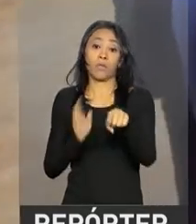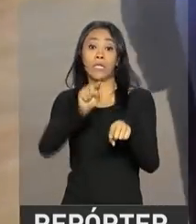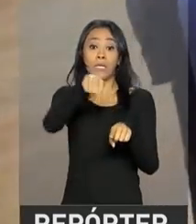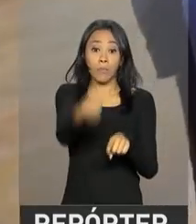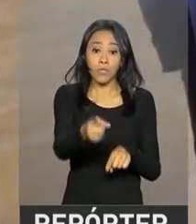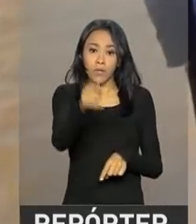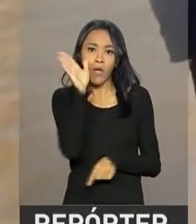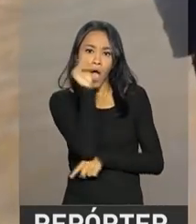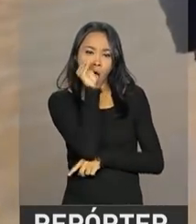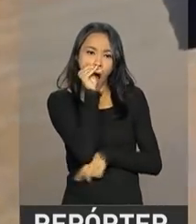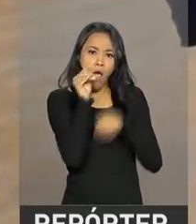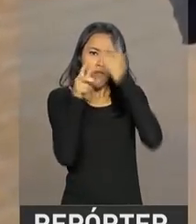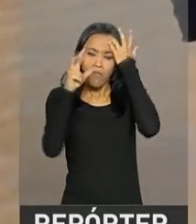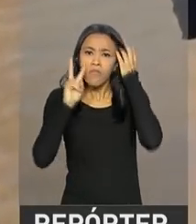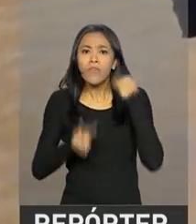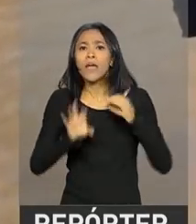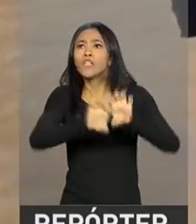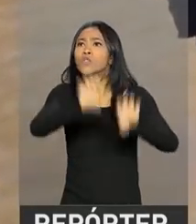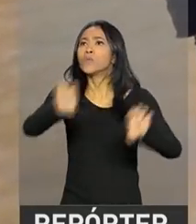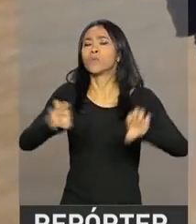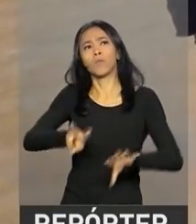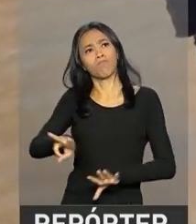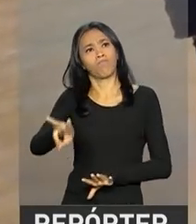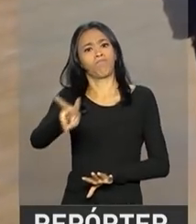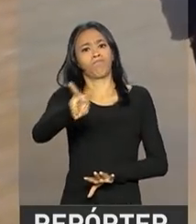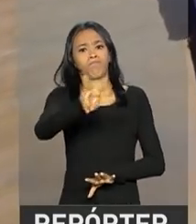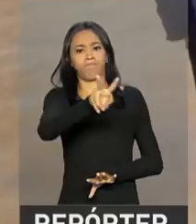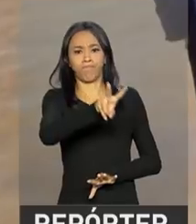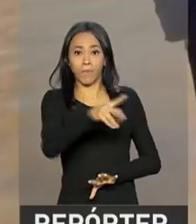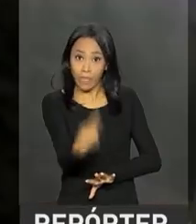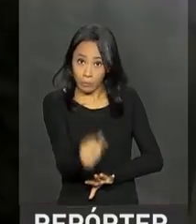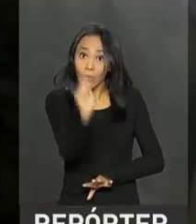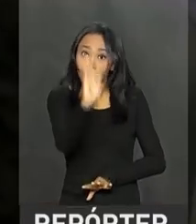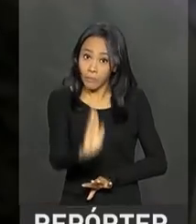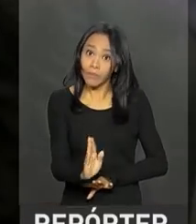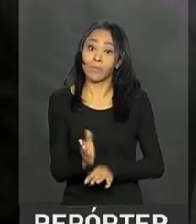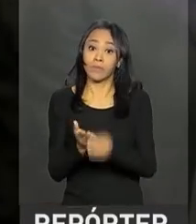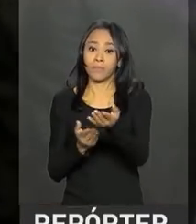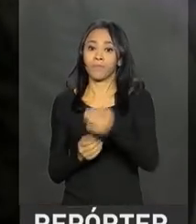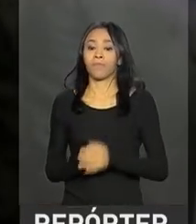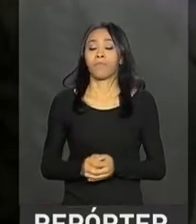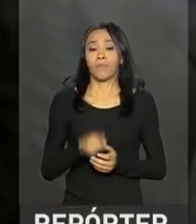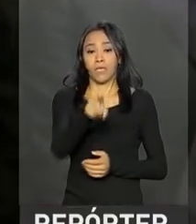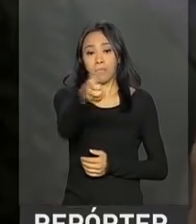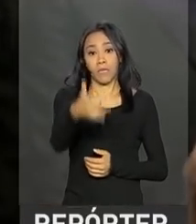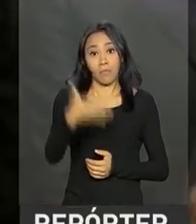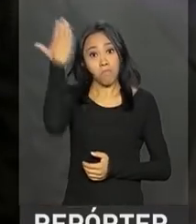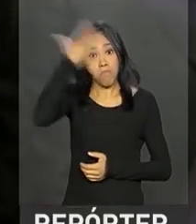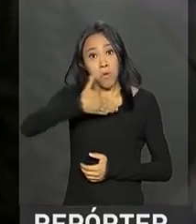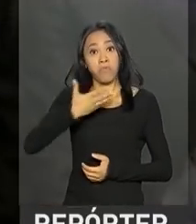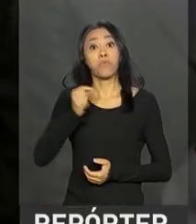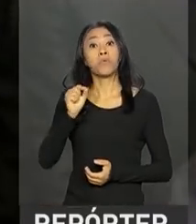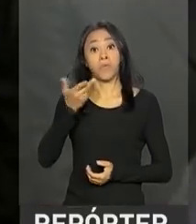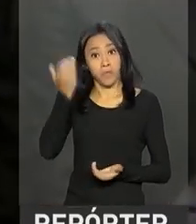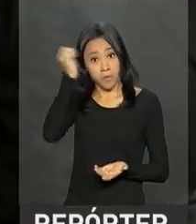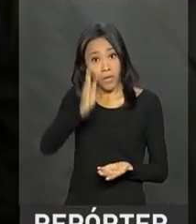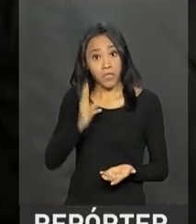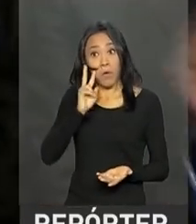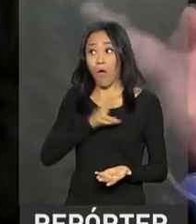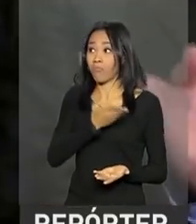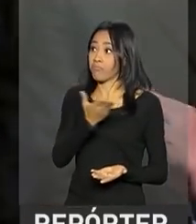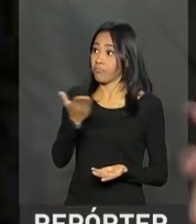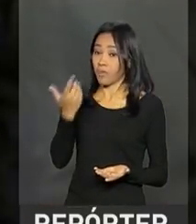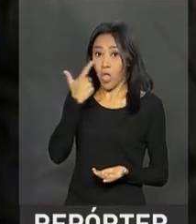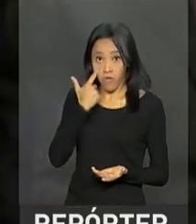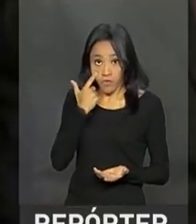as instalações do novo acelerador de partículas brasileiro. Isto mostra o que é o Brasil. Acabei até de registrar,